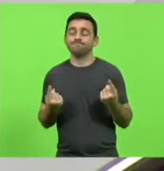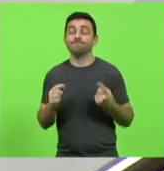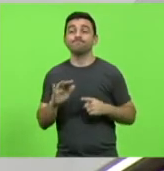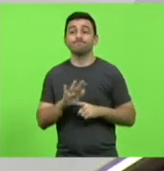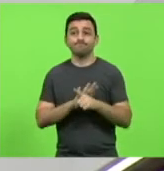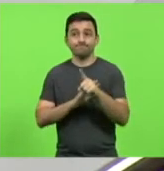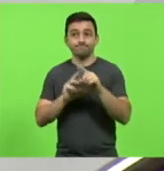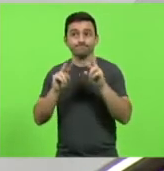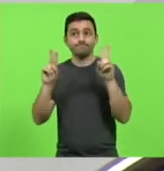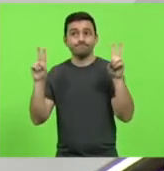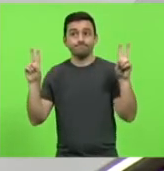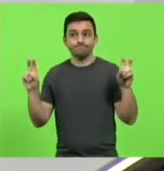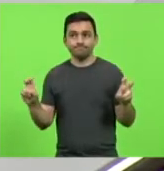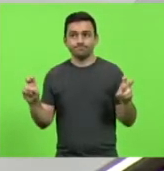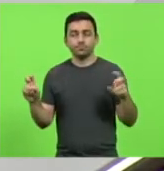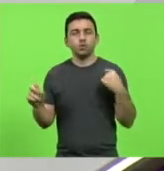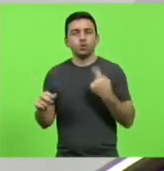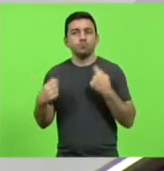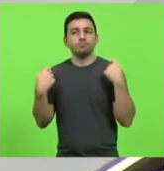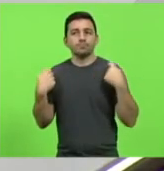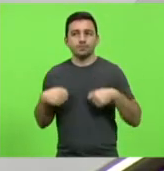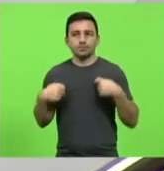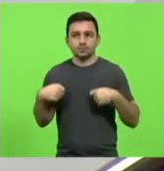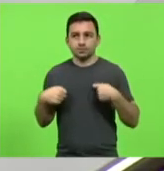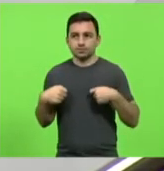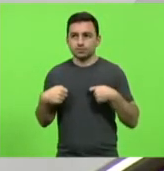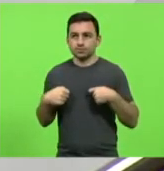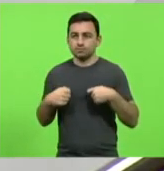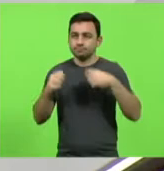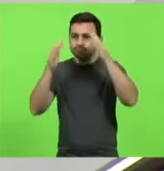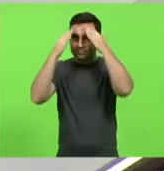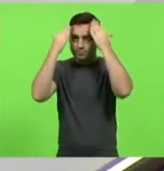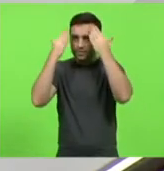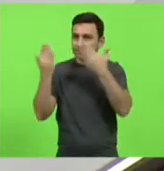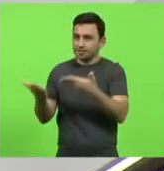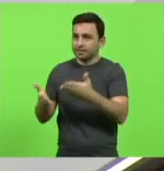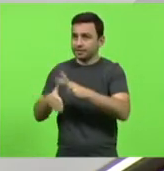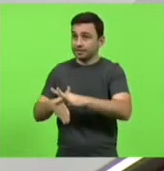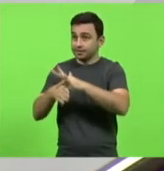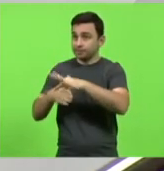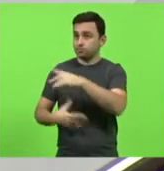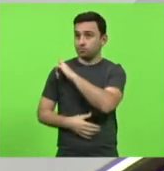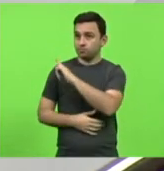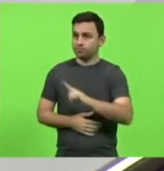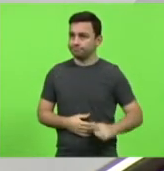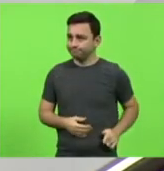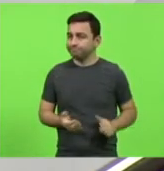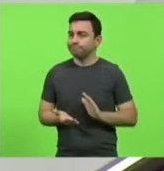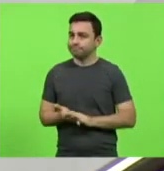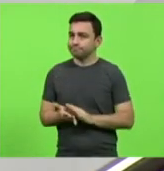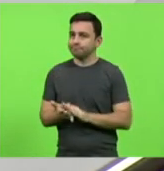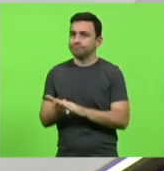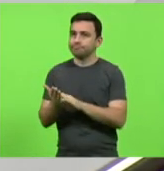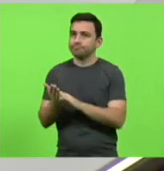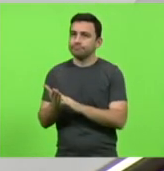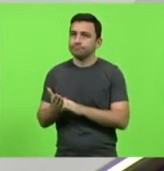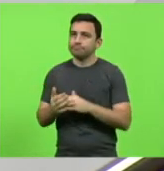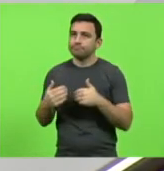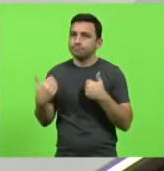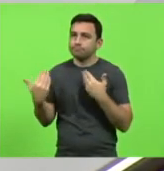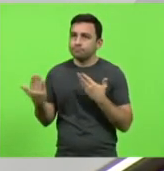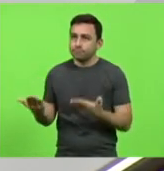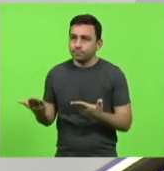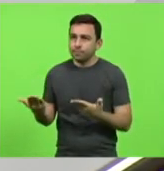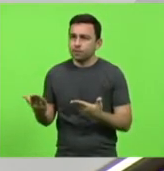nós precisamos, deputado José Milton Schaefer, que é líder do governo, e parabéns